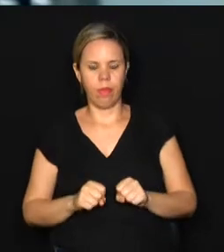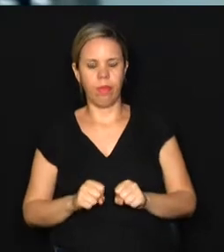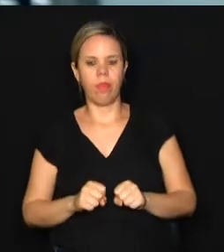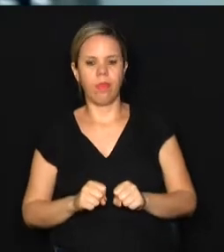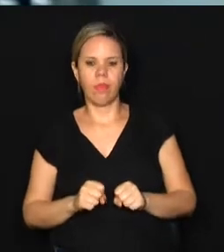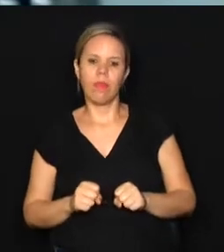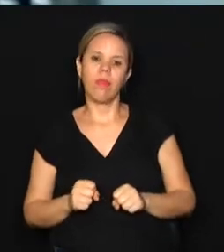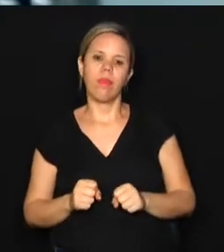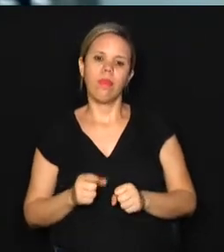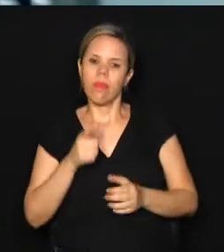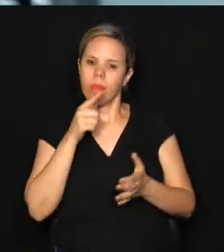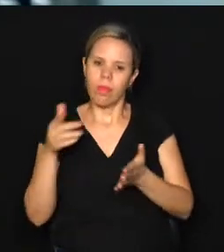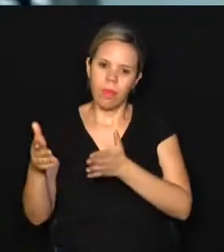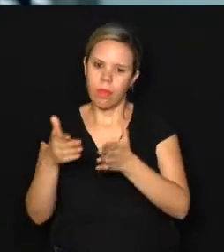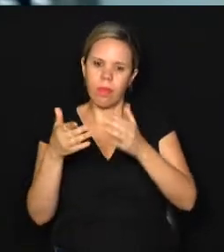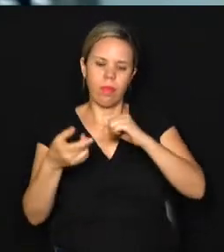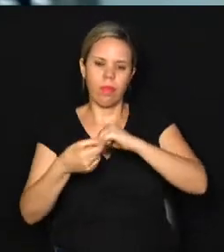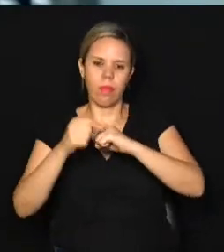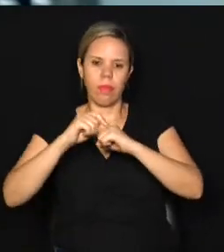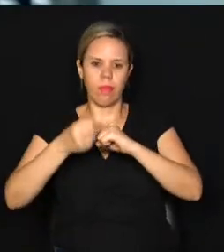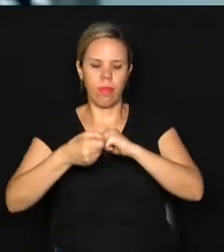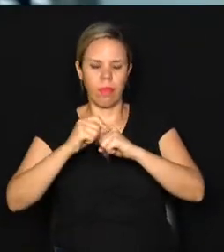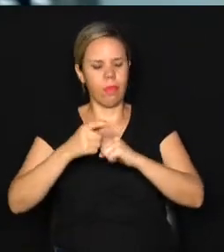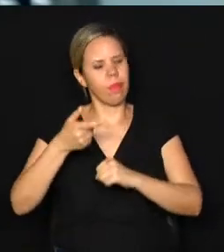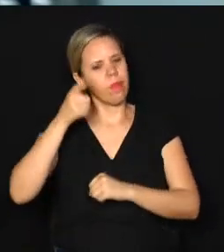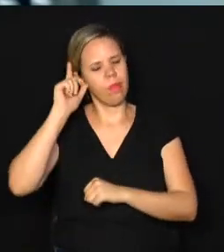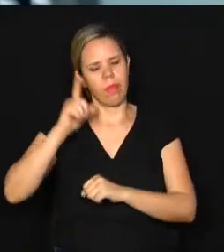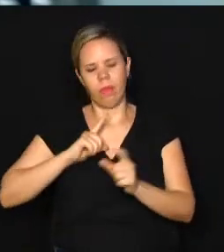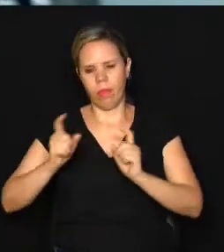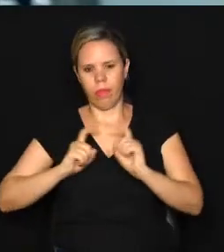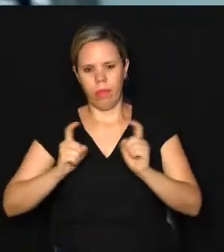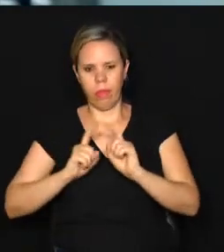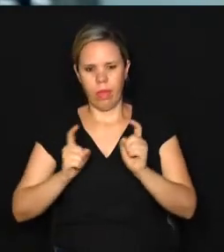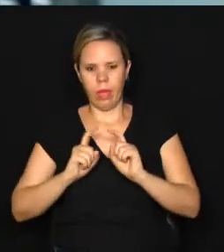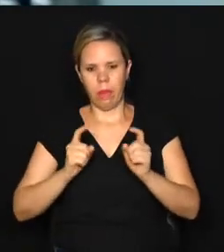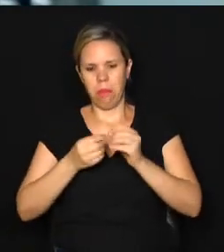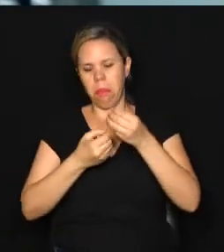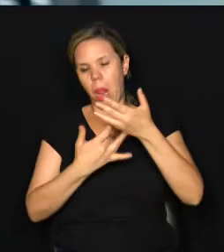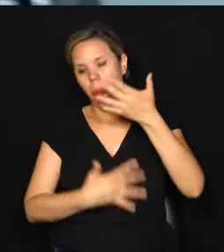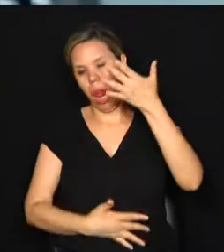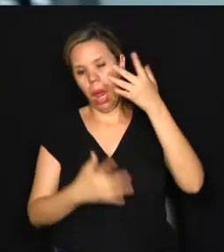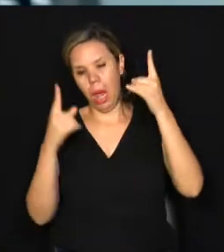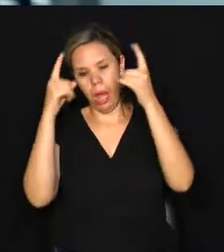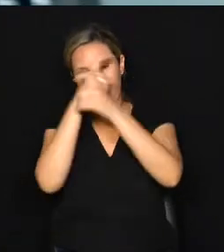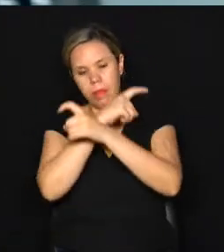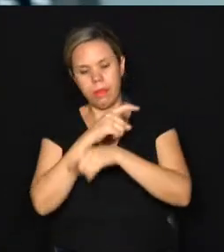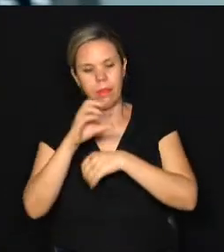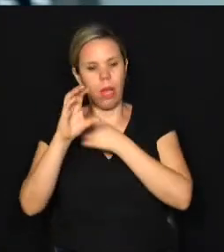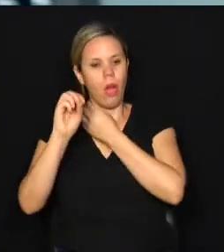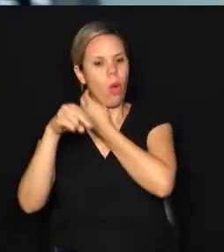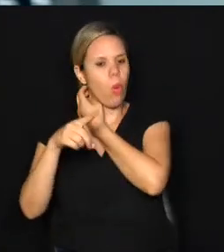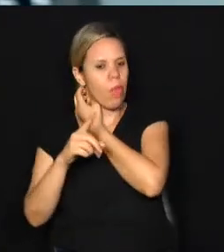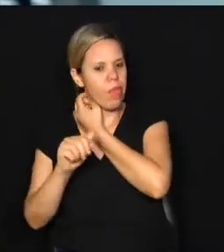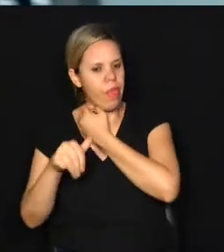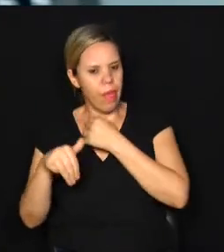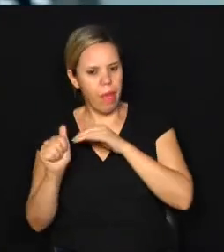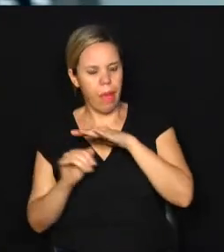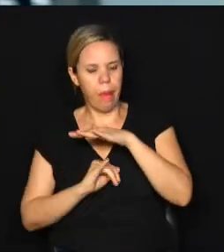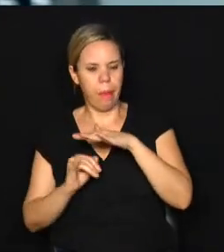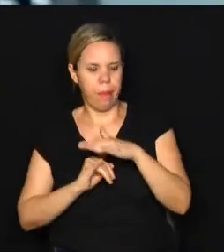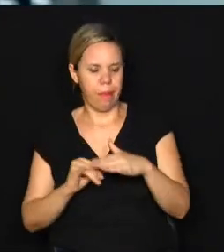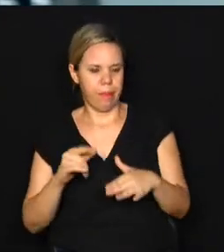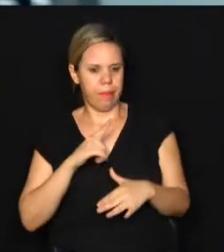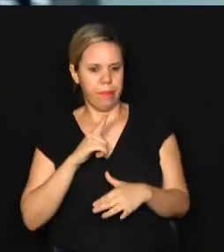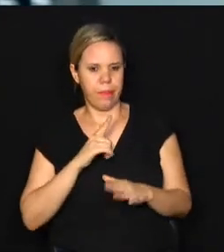Atibaia. Ontem nós tivemos uma reunião longa e bem difícil no CONDEMA, porque tem